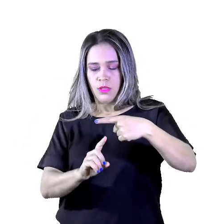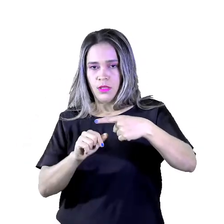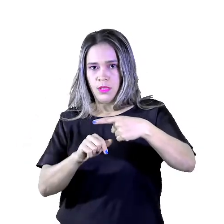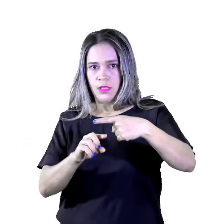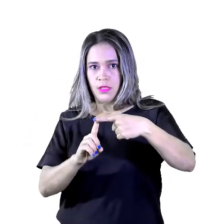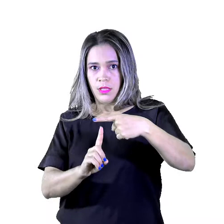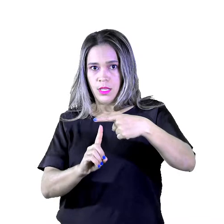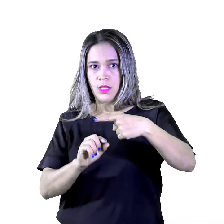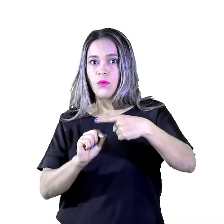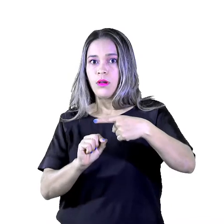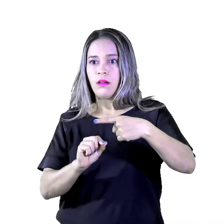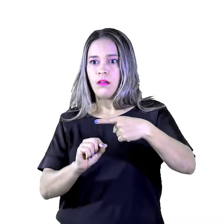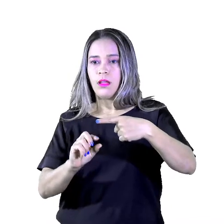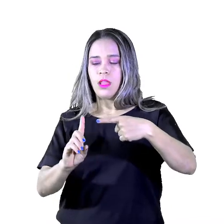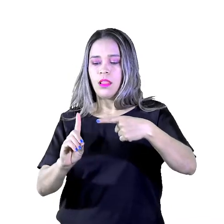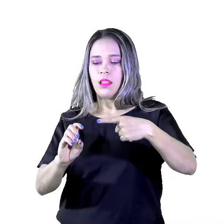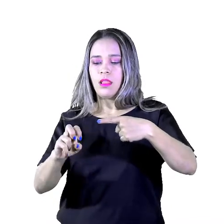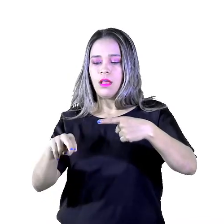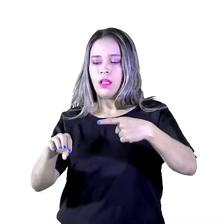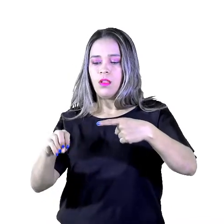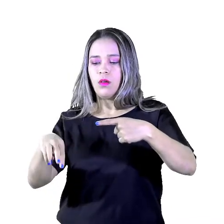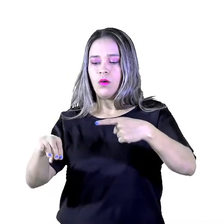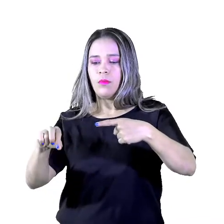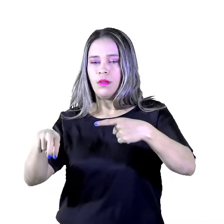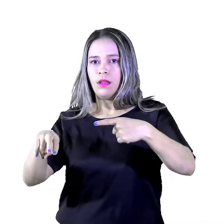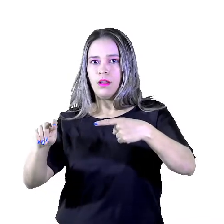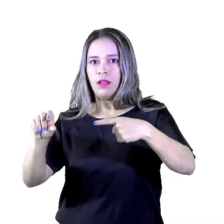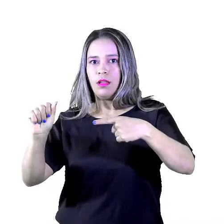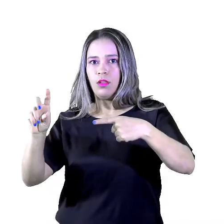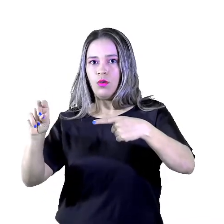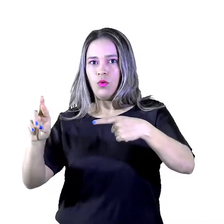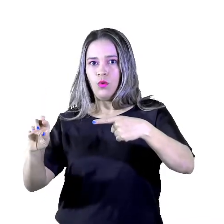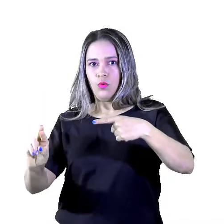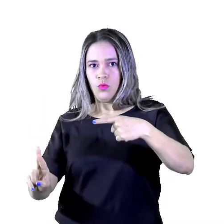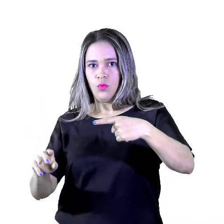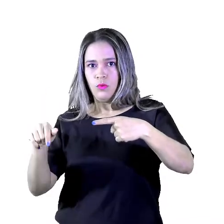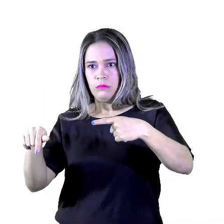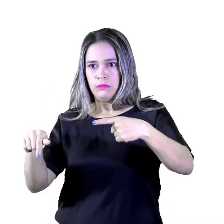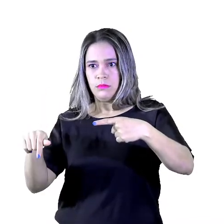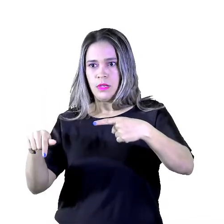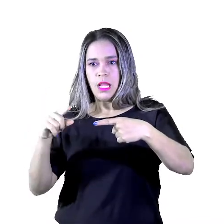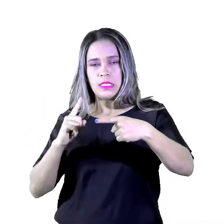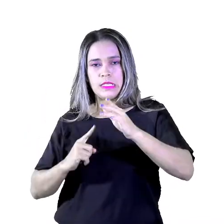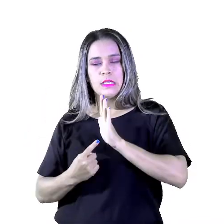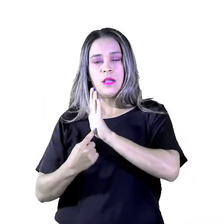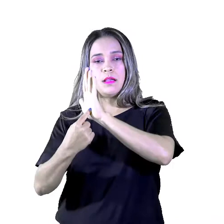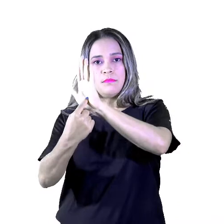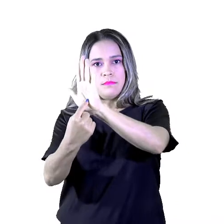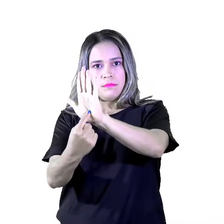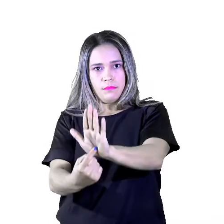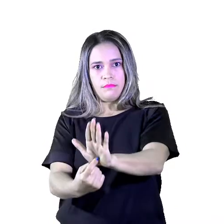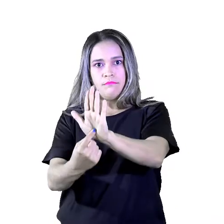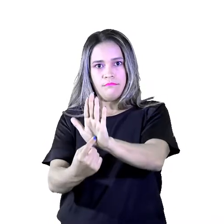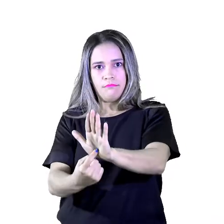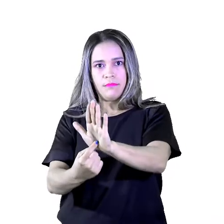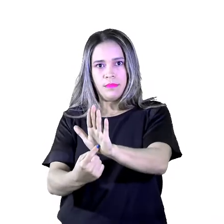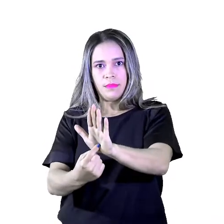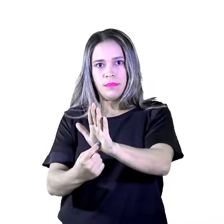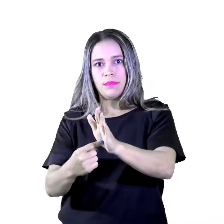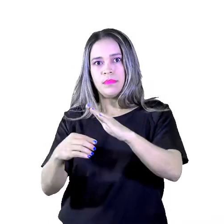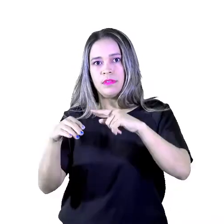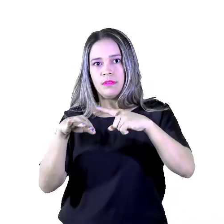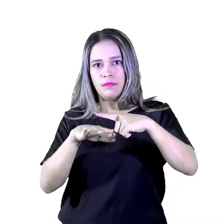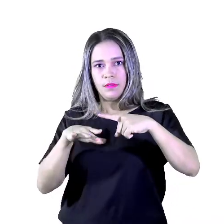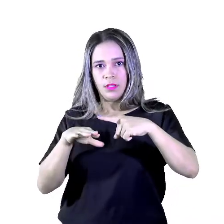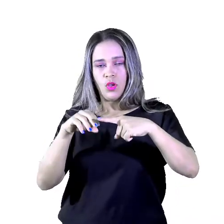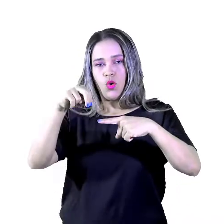de denominador. Então, é essa forma que vem apresentando a fração. É o numerador e o denominador.